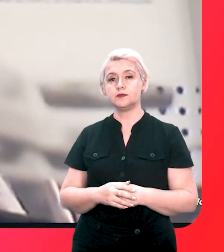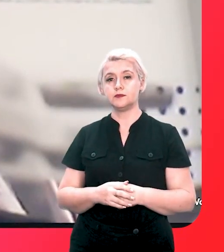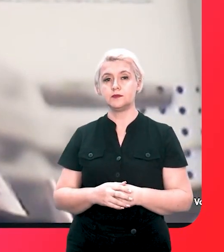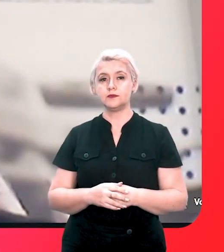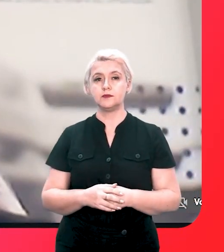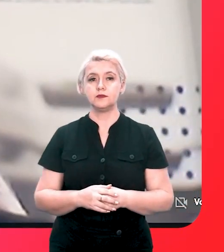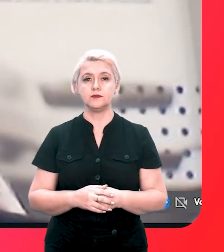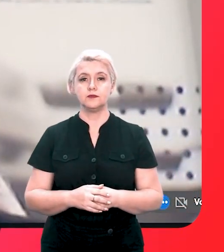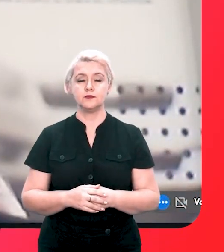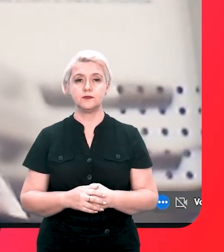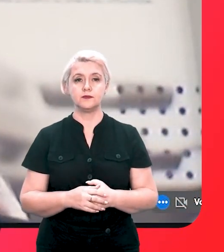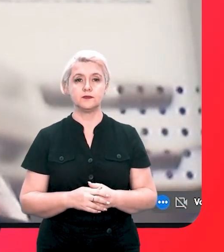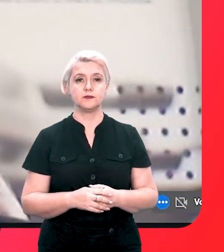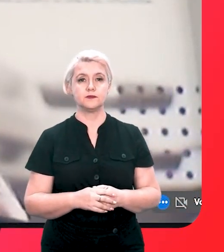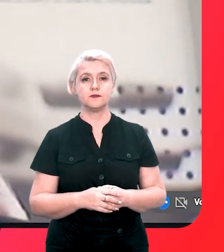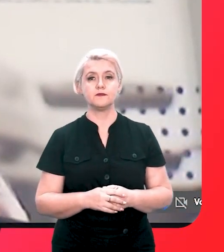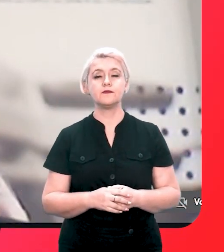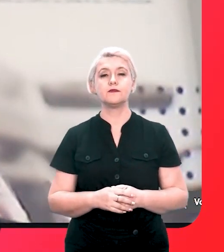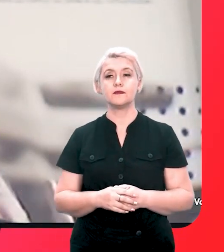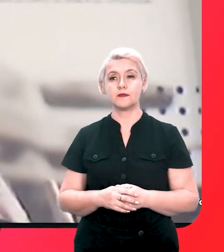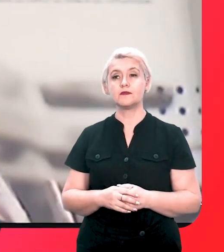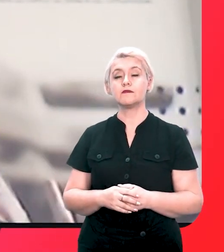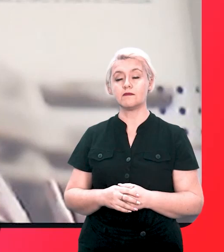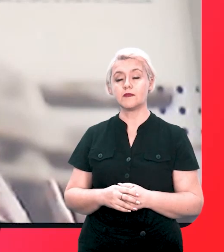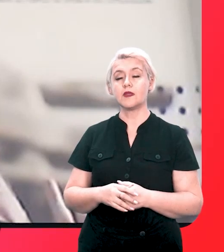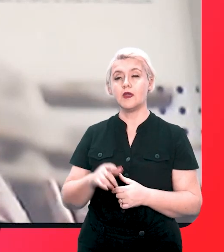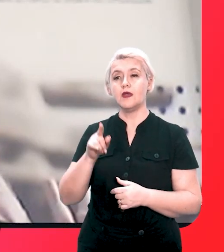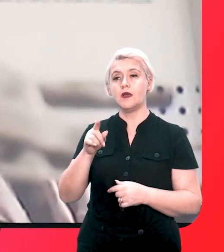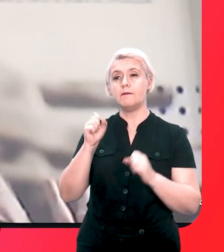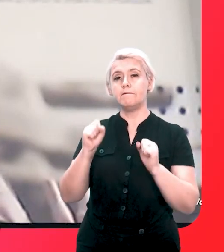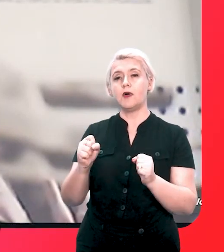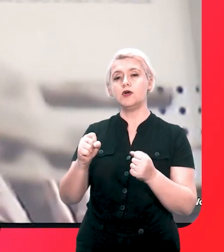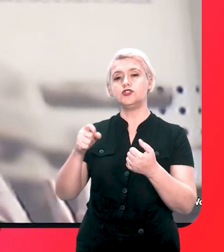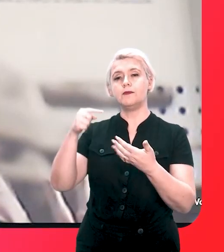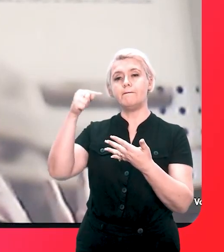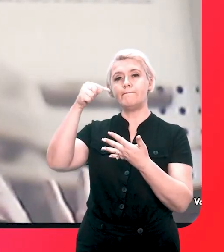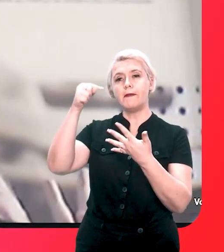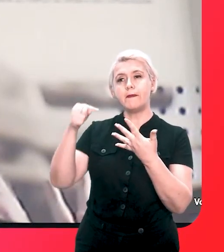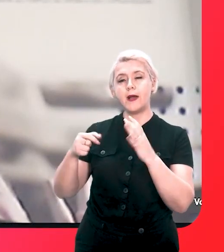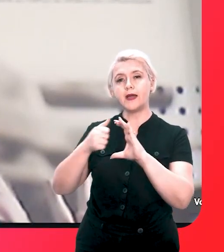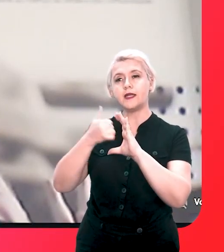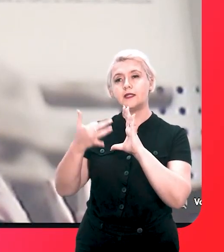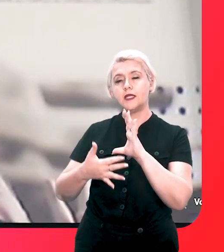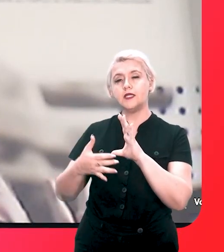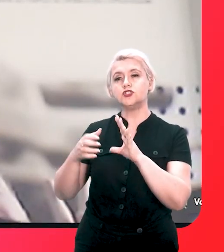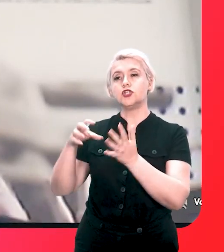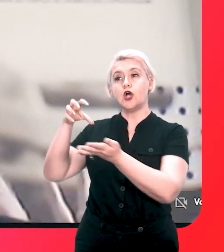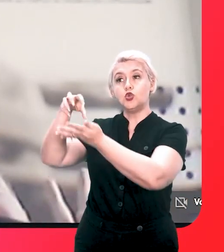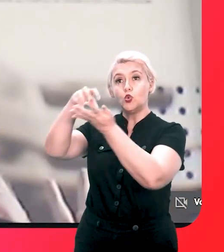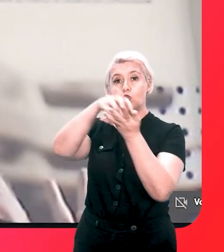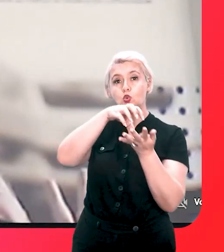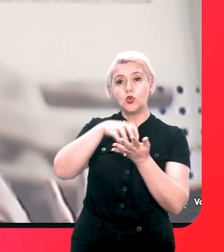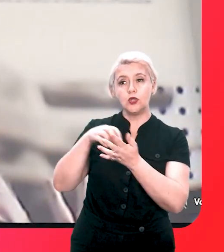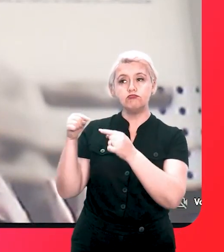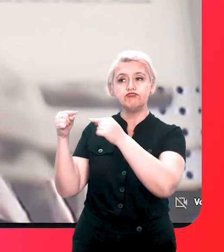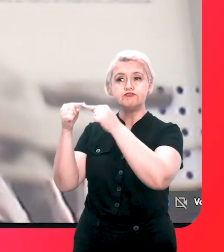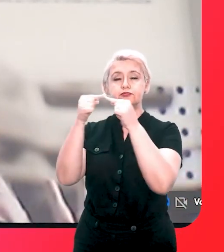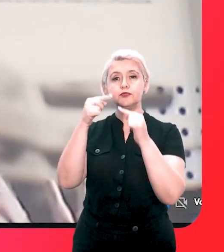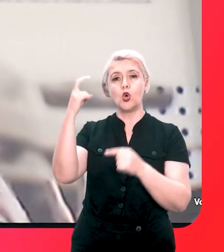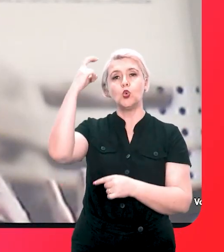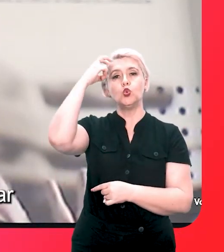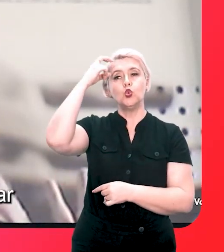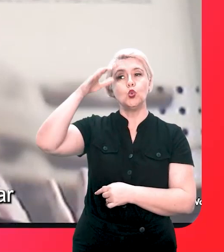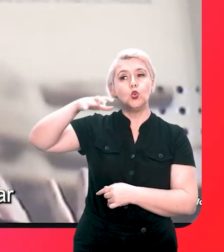são essas características, mas o fundamento, a forma de conduzir, de dar a atenção